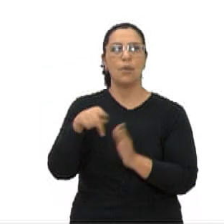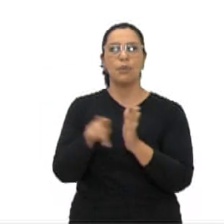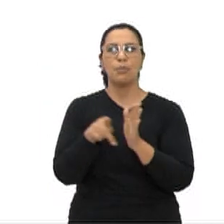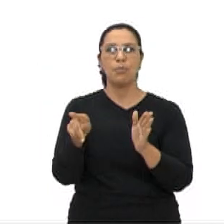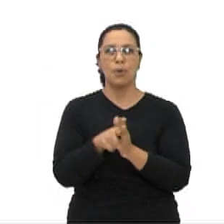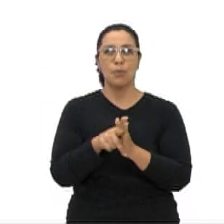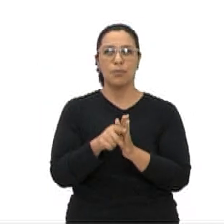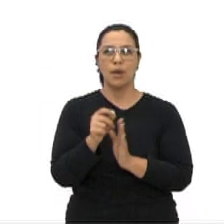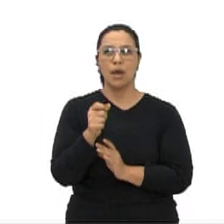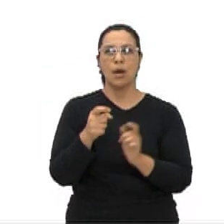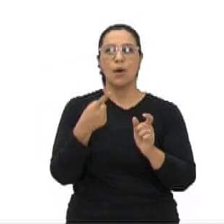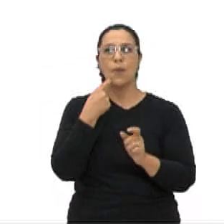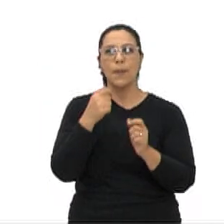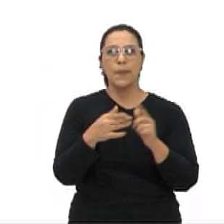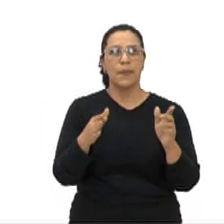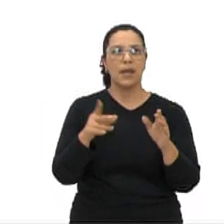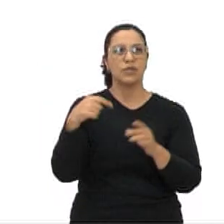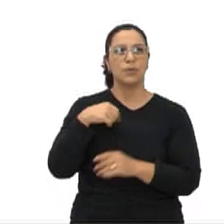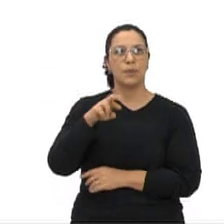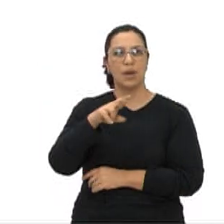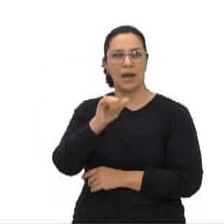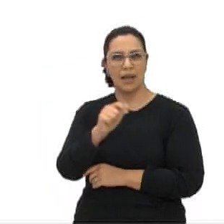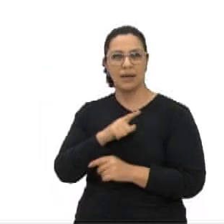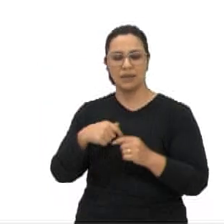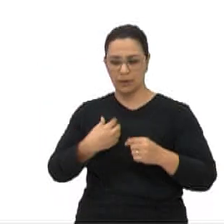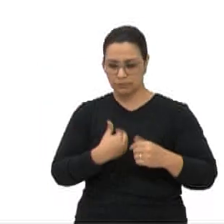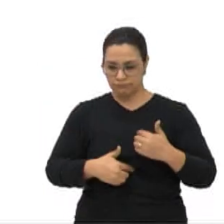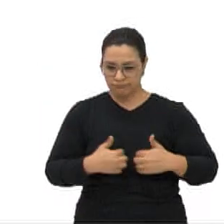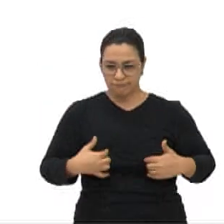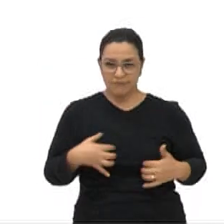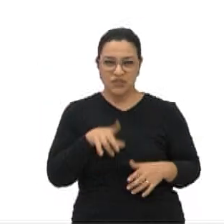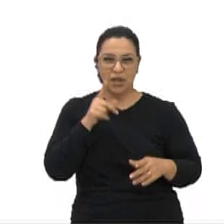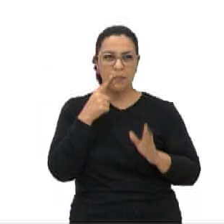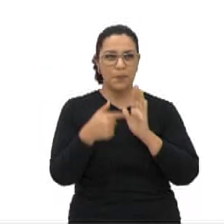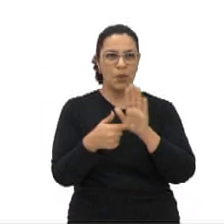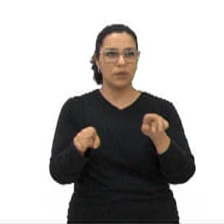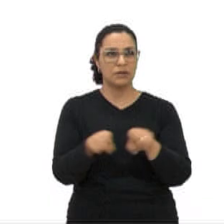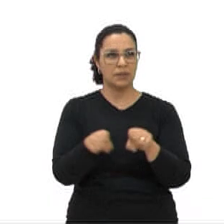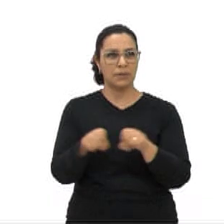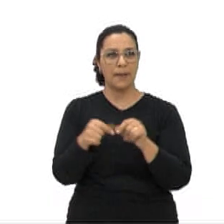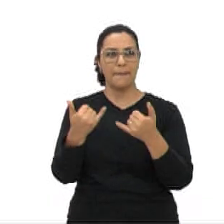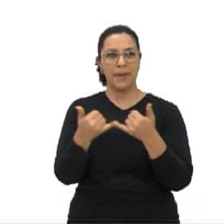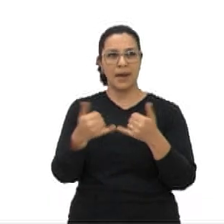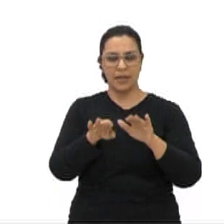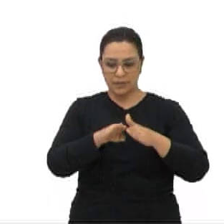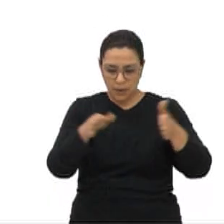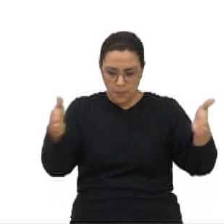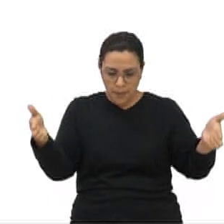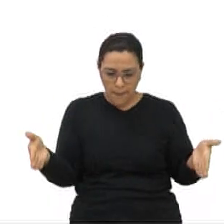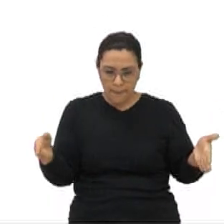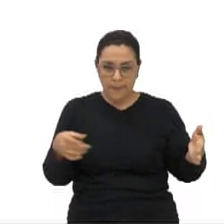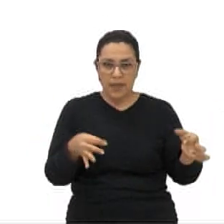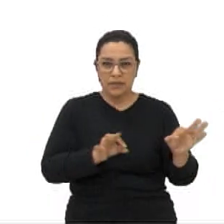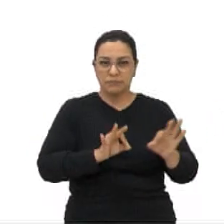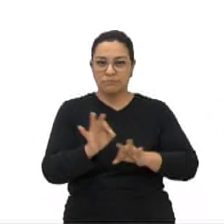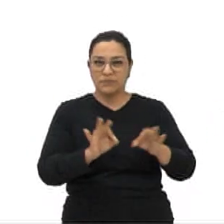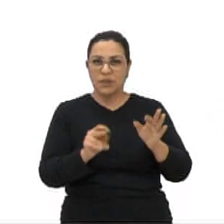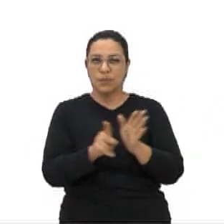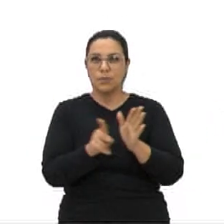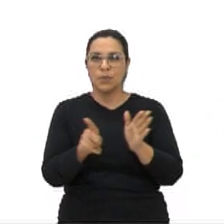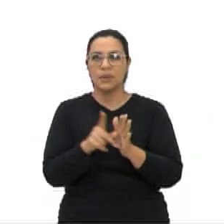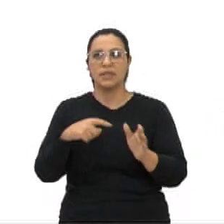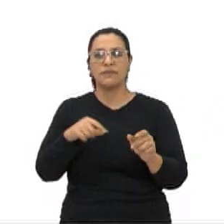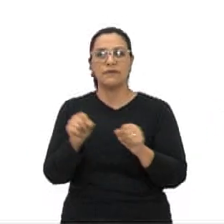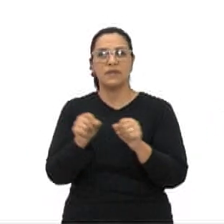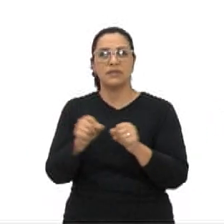ó, já tirado, já cortado. É incrível como ele tenta representar isso. Provavelmente isso aqui é uma mesa que está pronta para fazer um